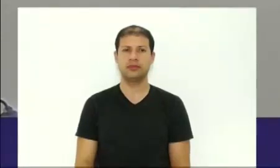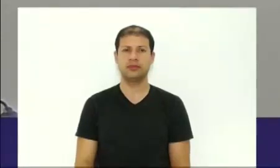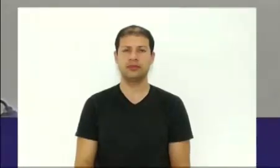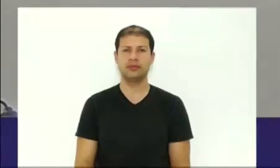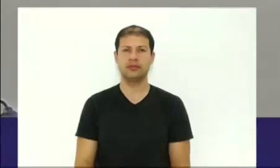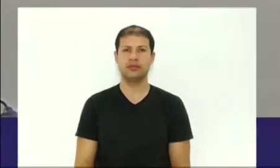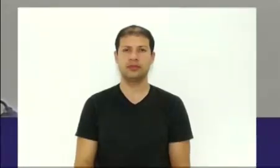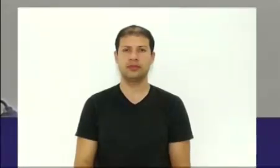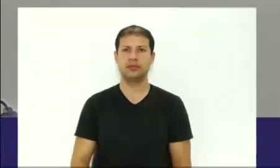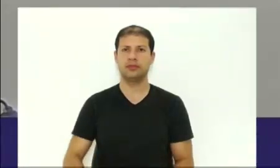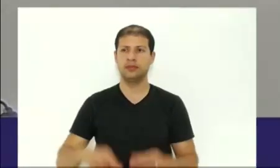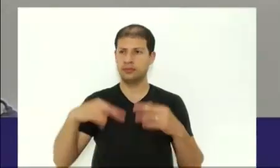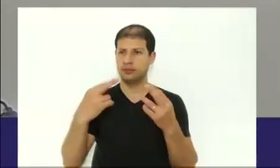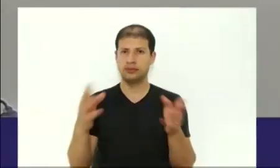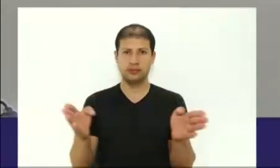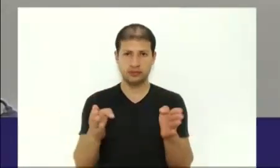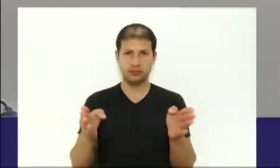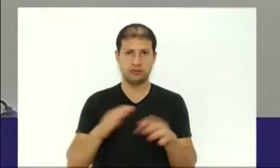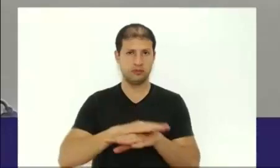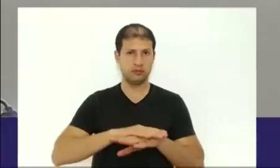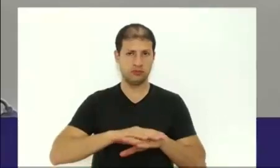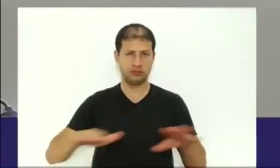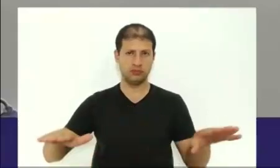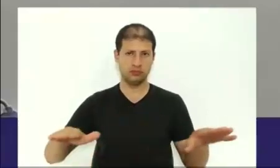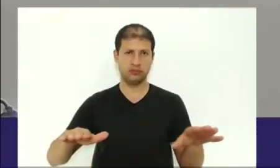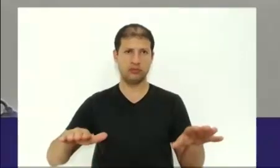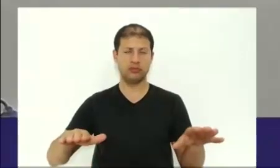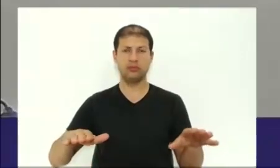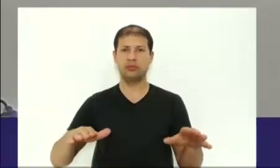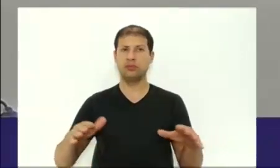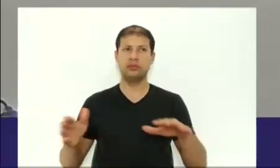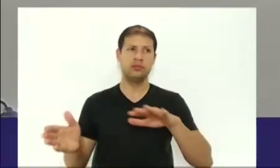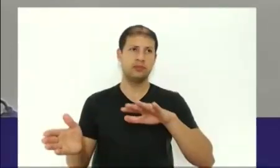Encerrado o pequeno expediente, passamos.